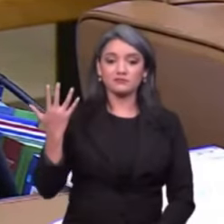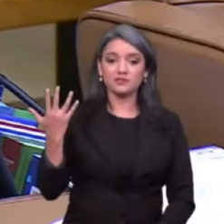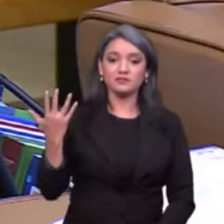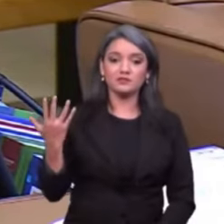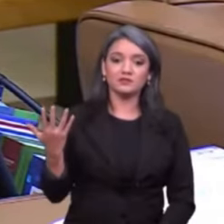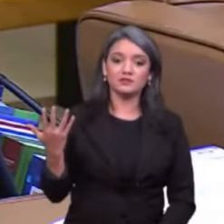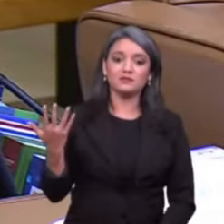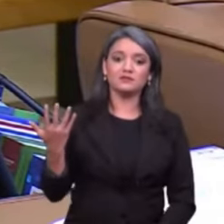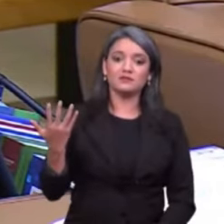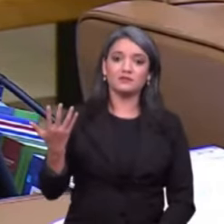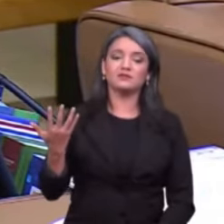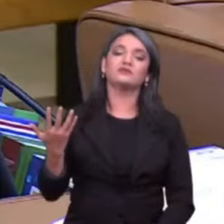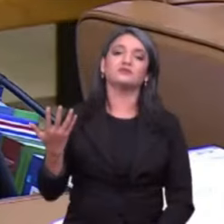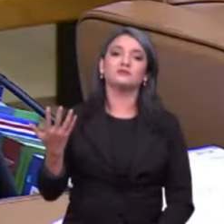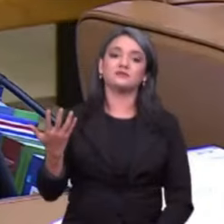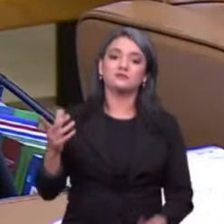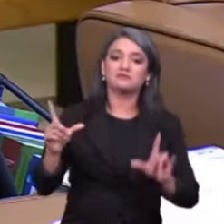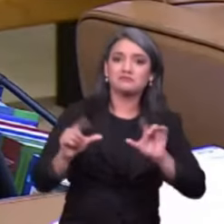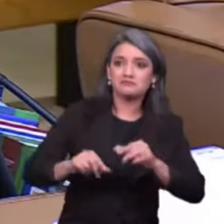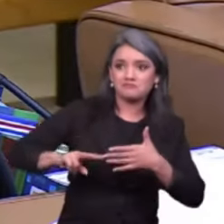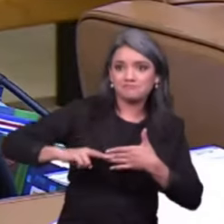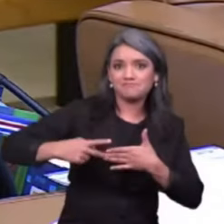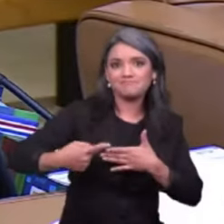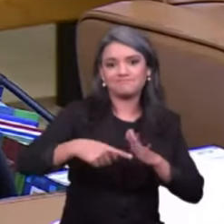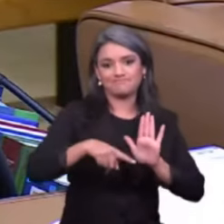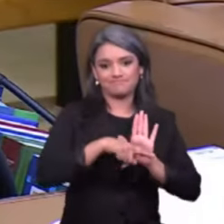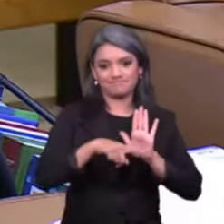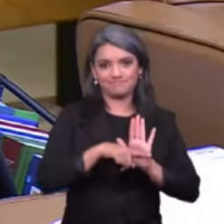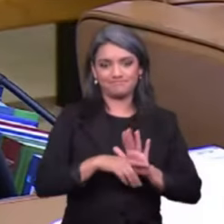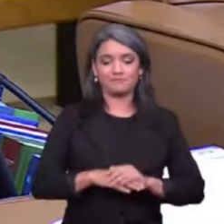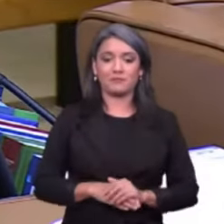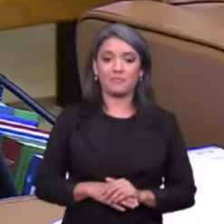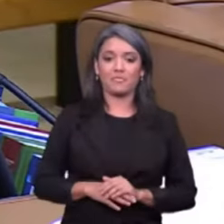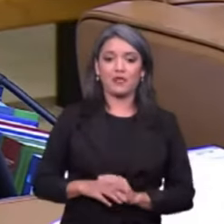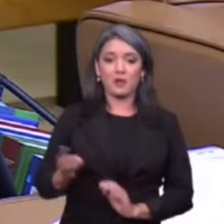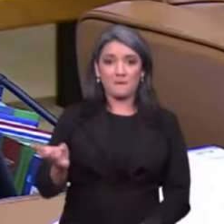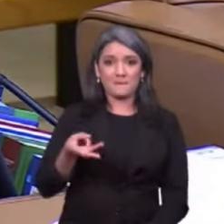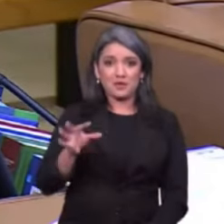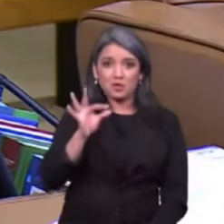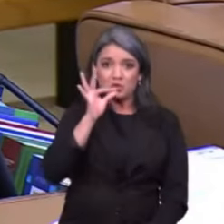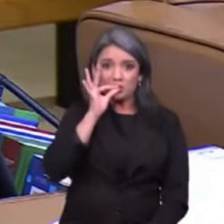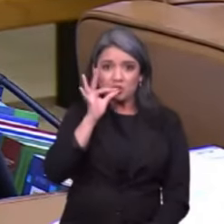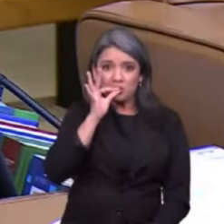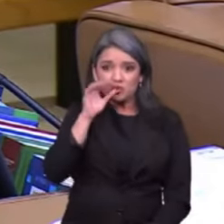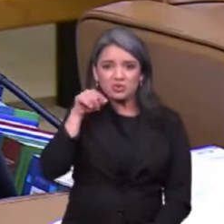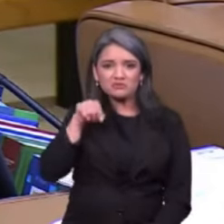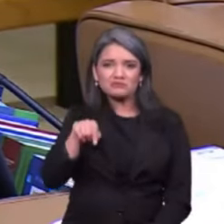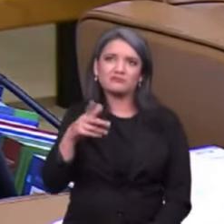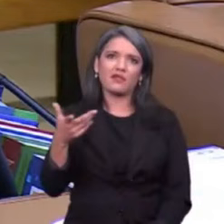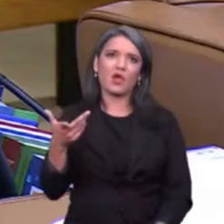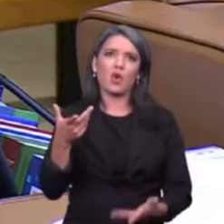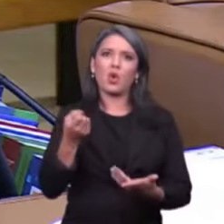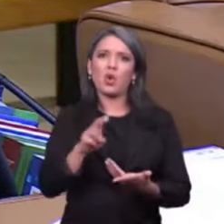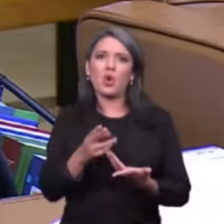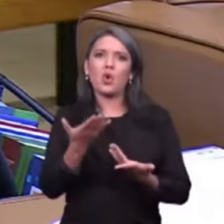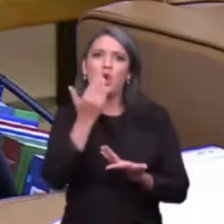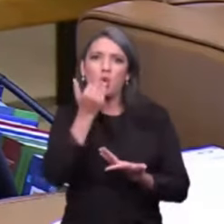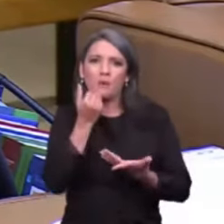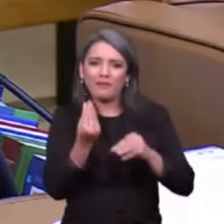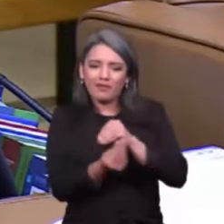os seus efeitos nocivos. Fumar maconha, transformar maconha em alimentos